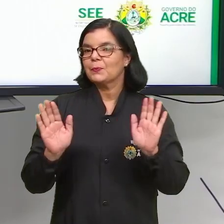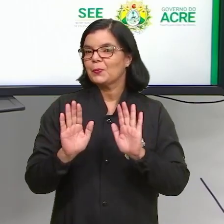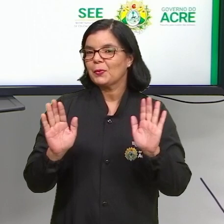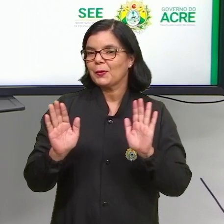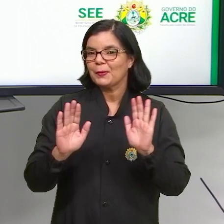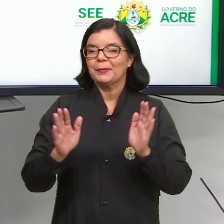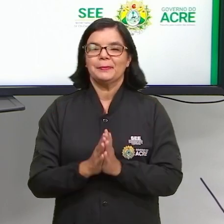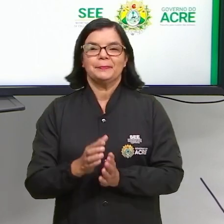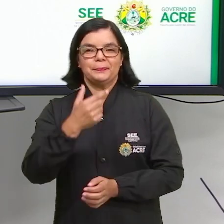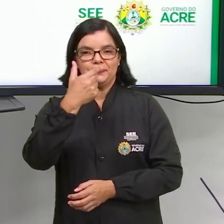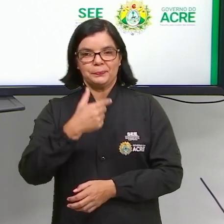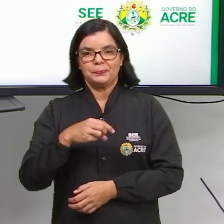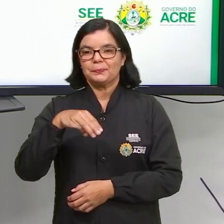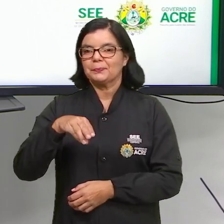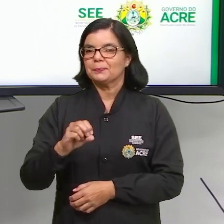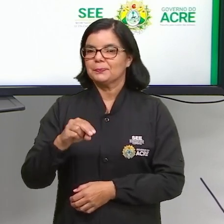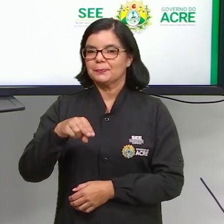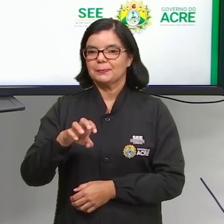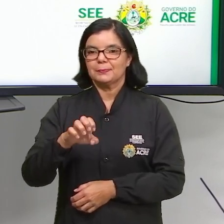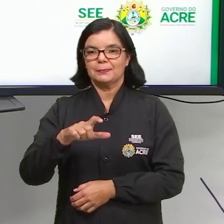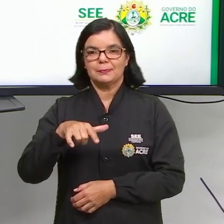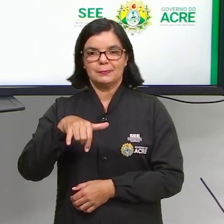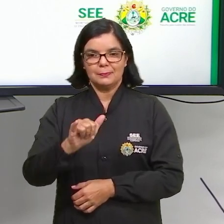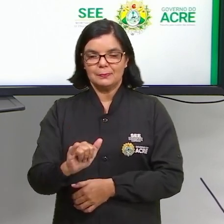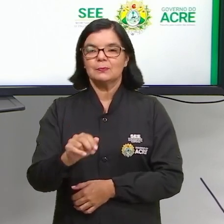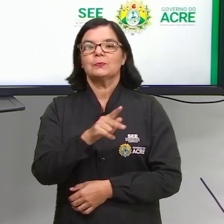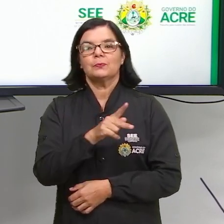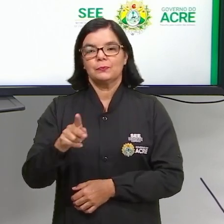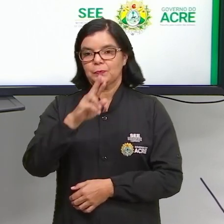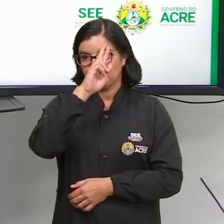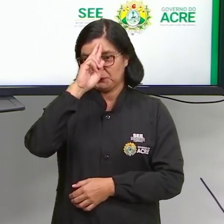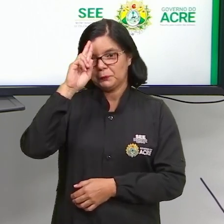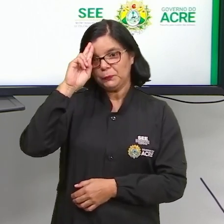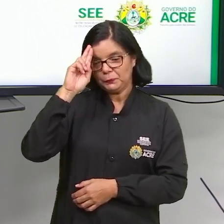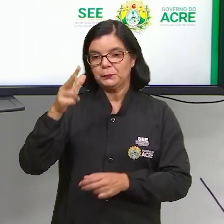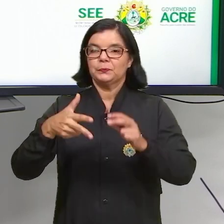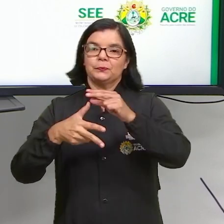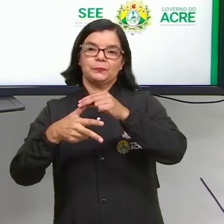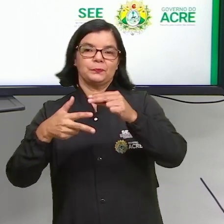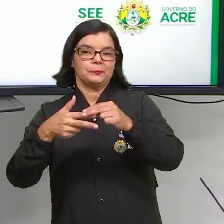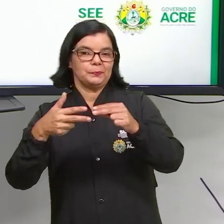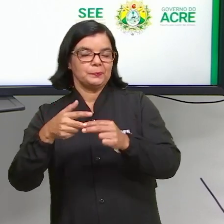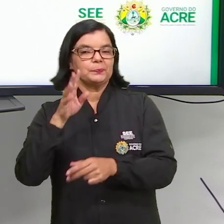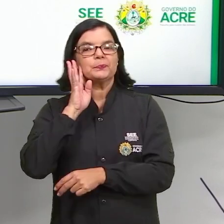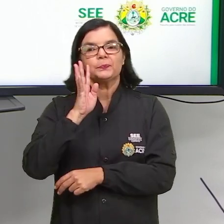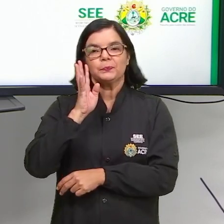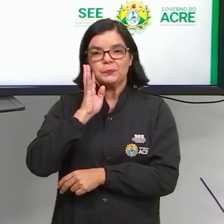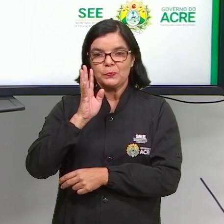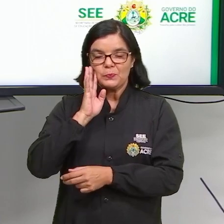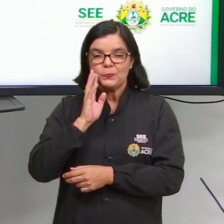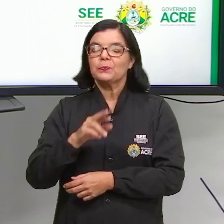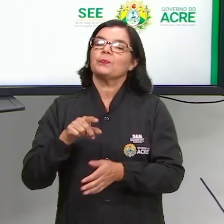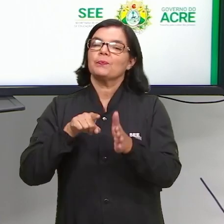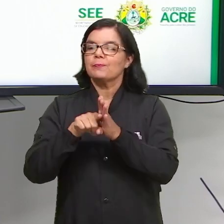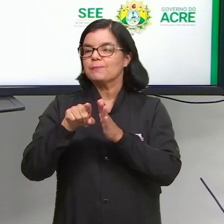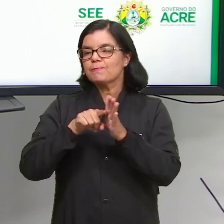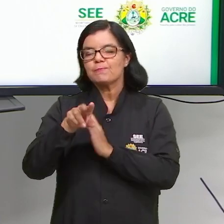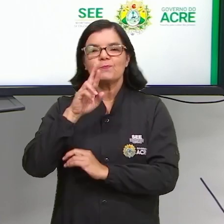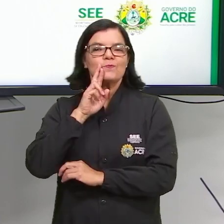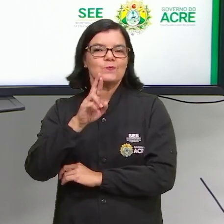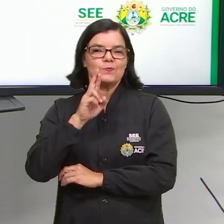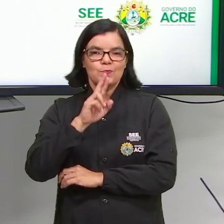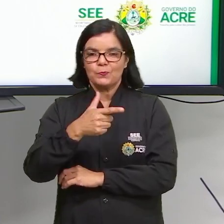Olá pessoal, eu sou a professora Manuele Costa, sou professora de História do Pré-ENEM Legal e hoje estou aqui para mais uma resolução de questão do